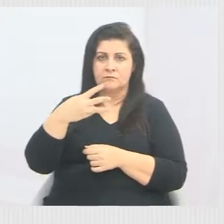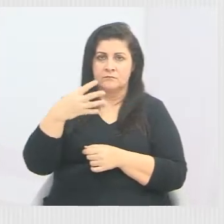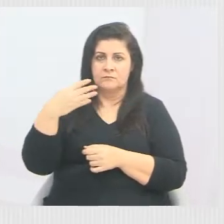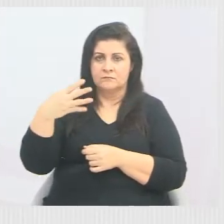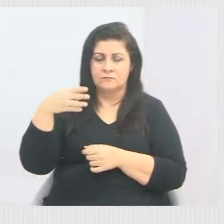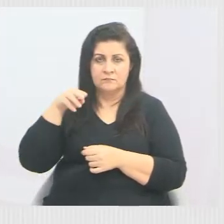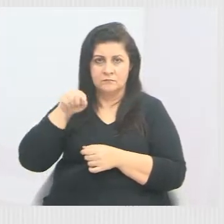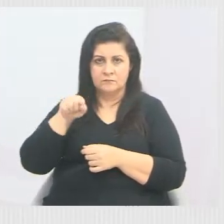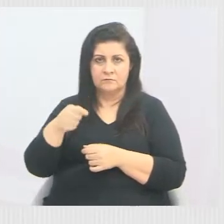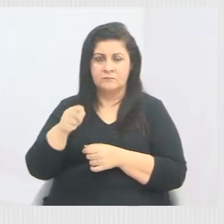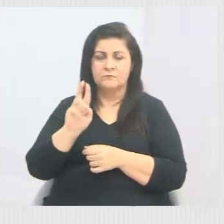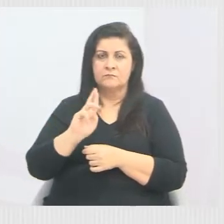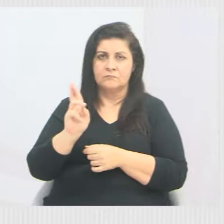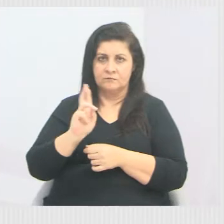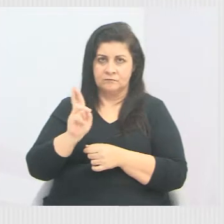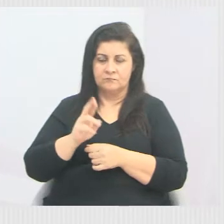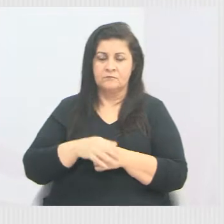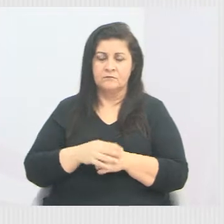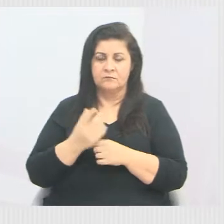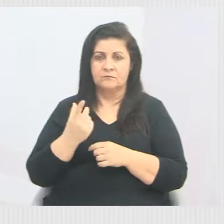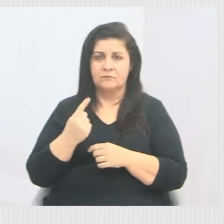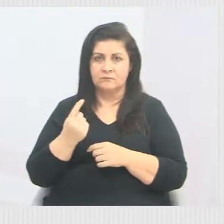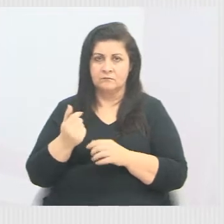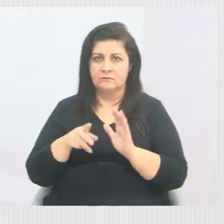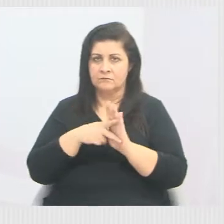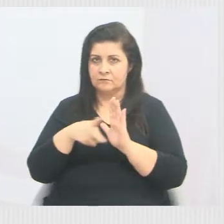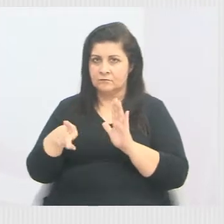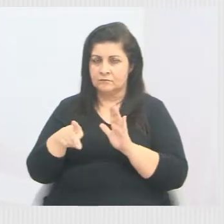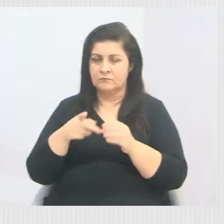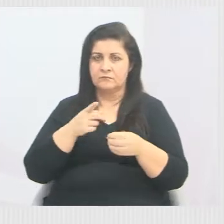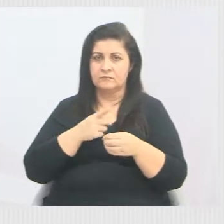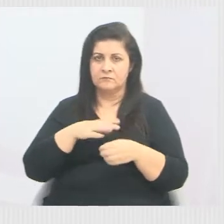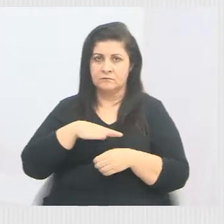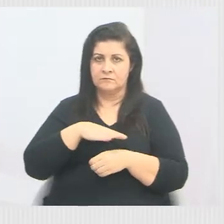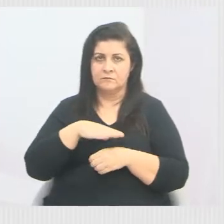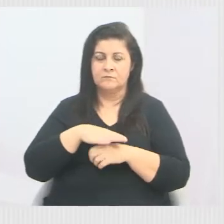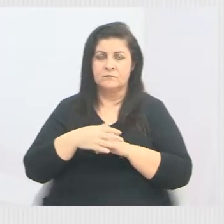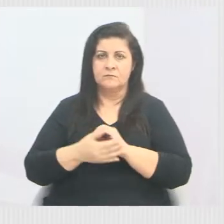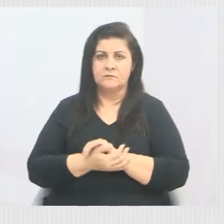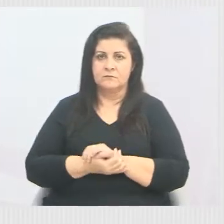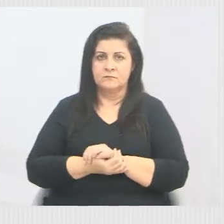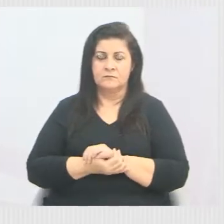1.022.294.000. Essas foram as receitas do município nos últimos 12 meses.